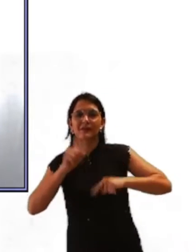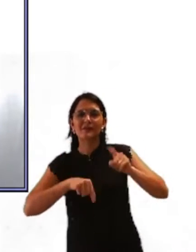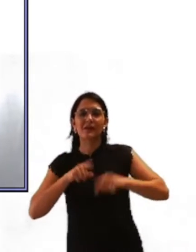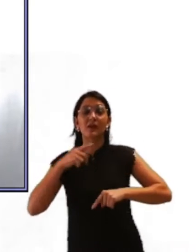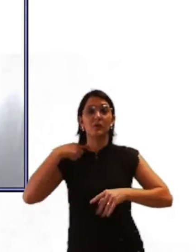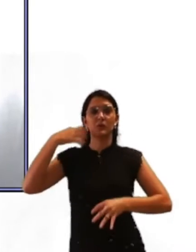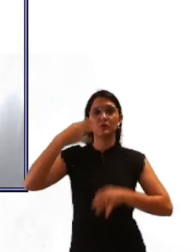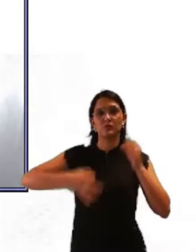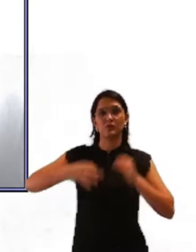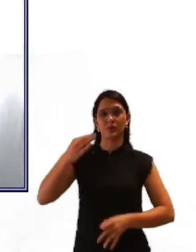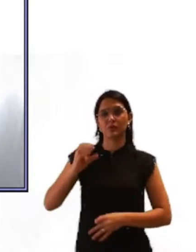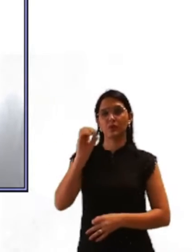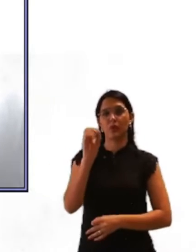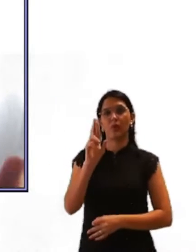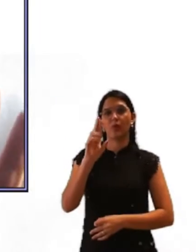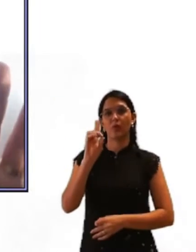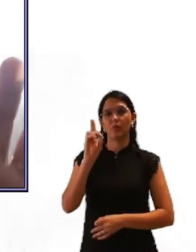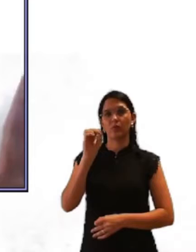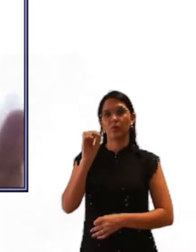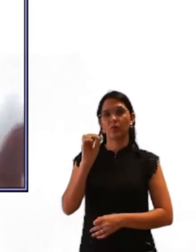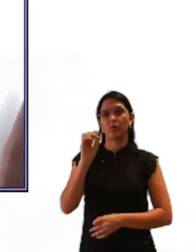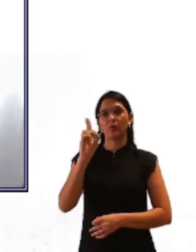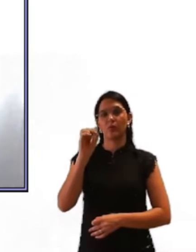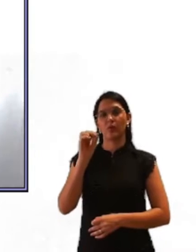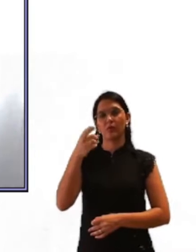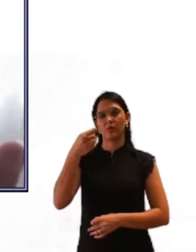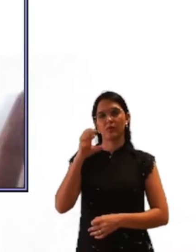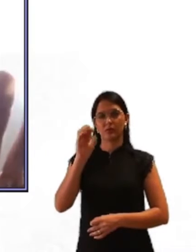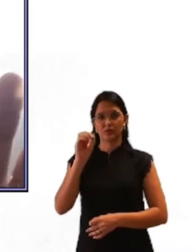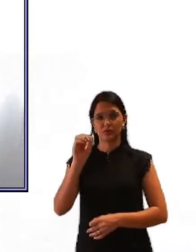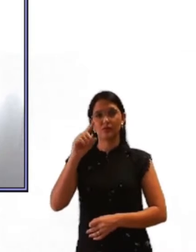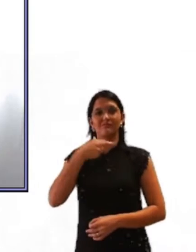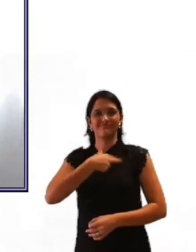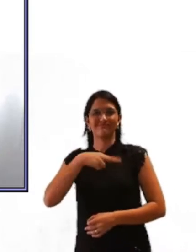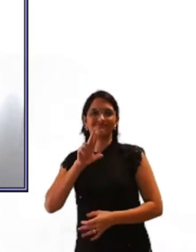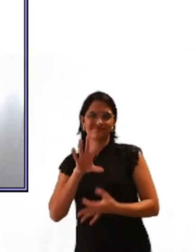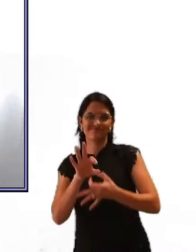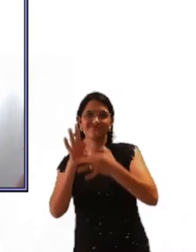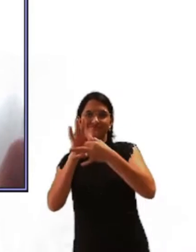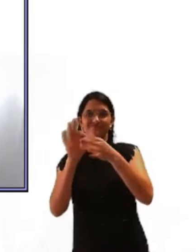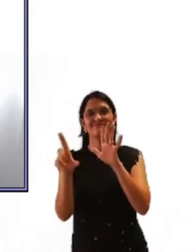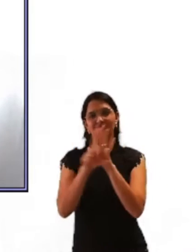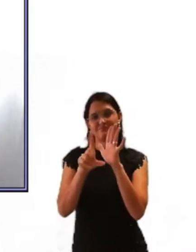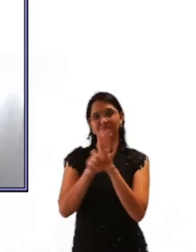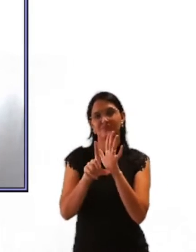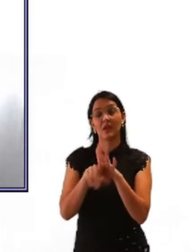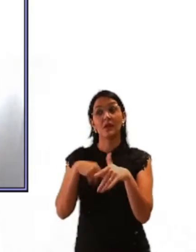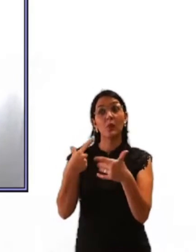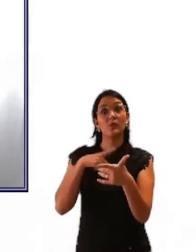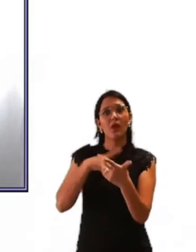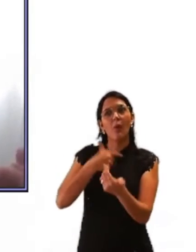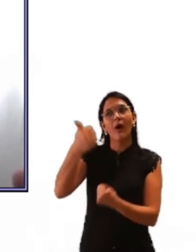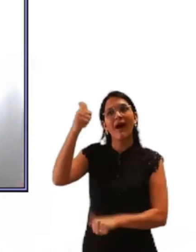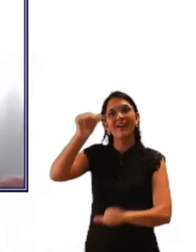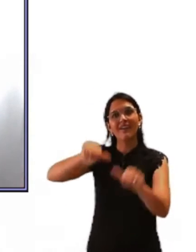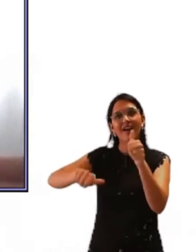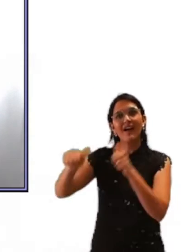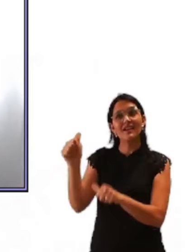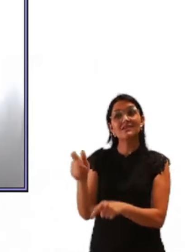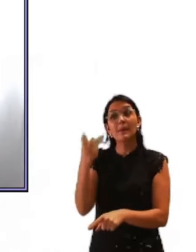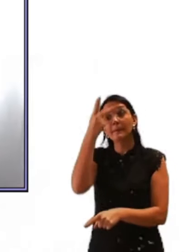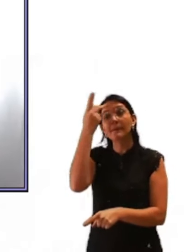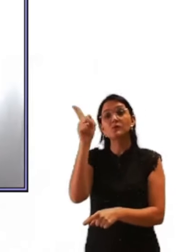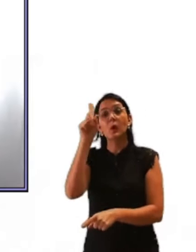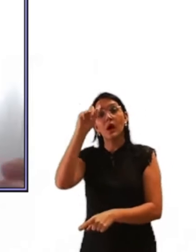essa decisão. Então, nessa primeira análise do comportamento judicial, que